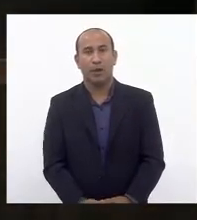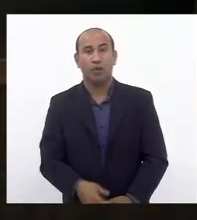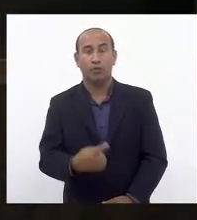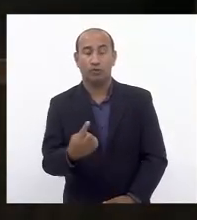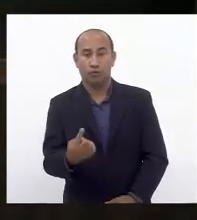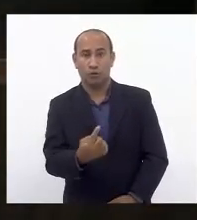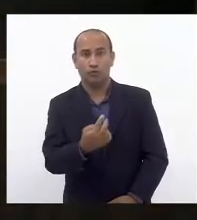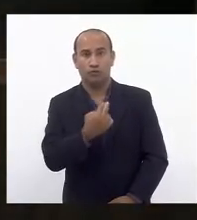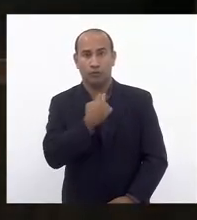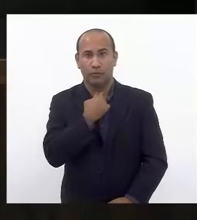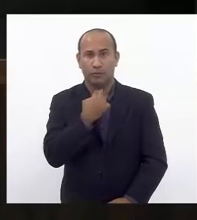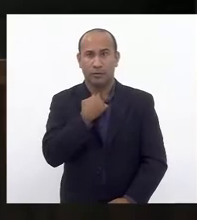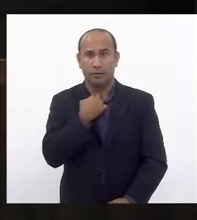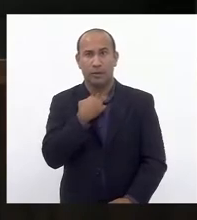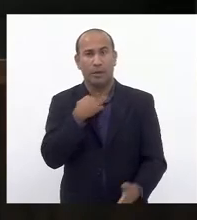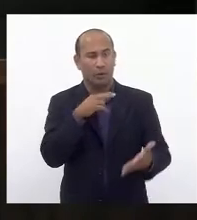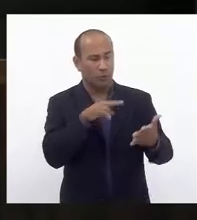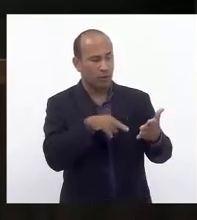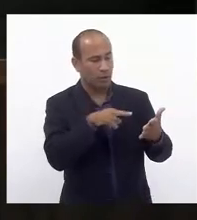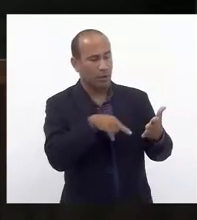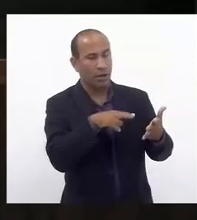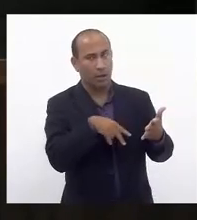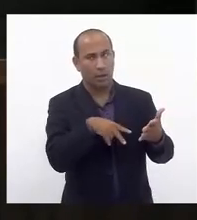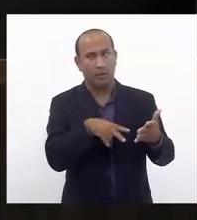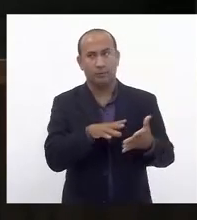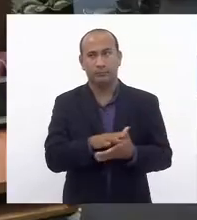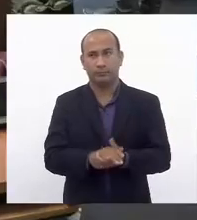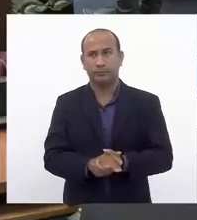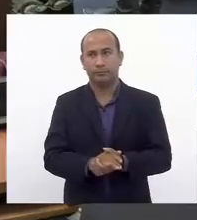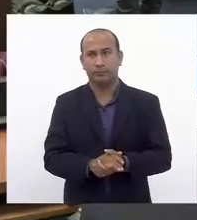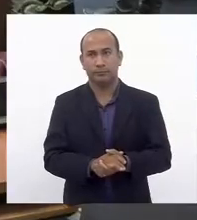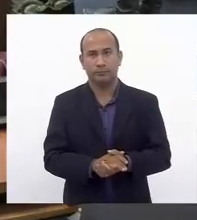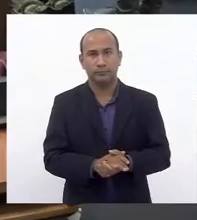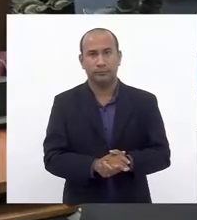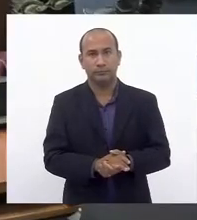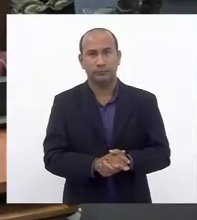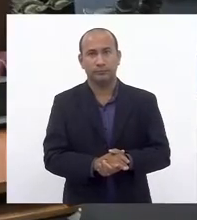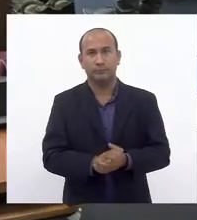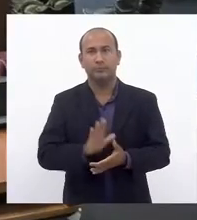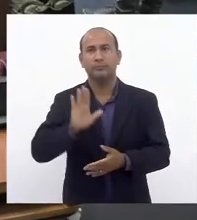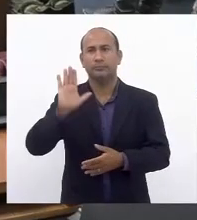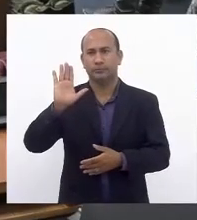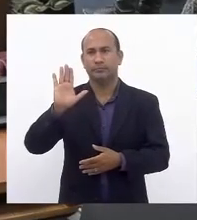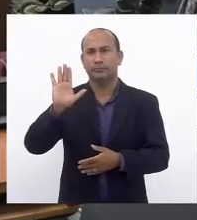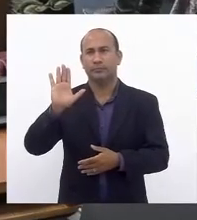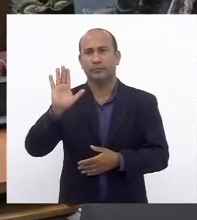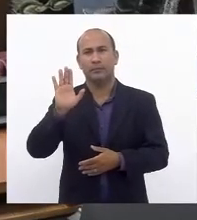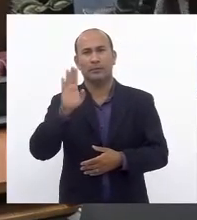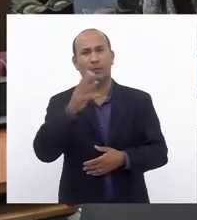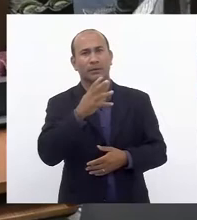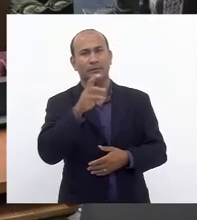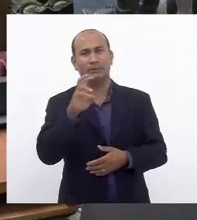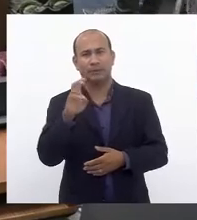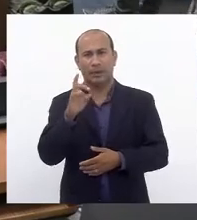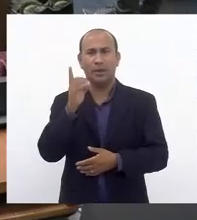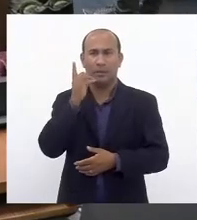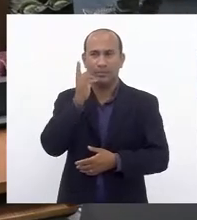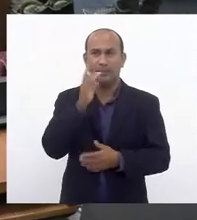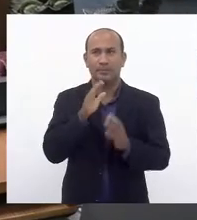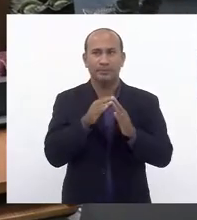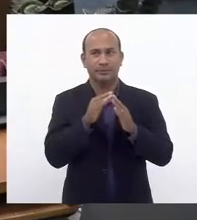podemos... Governador. Eu estou lendo as... Governador. Governador, sancione meus projetos. Uns 4, 5 anos. Glória,